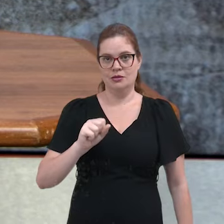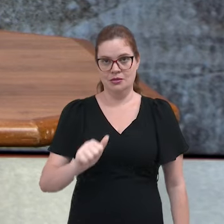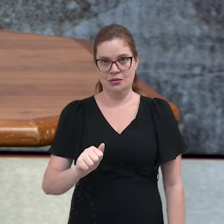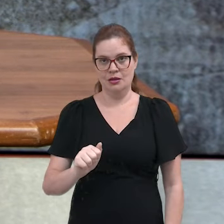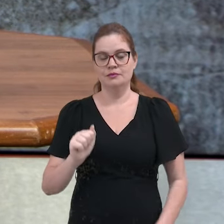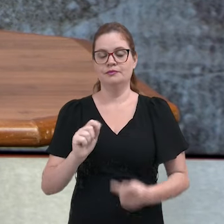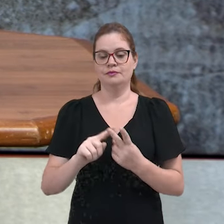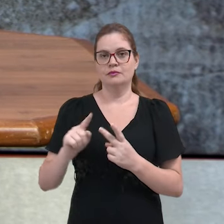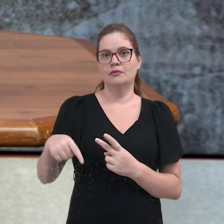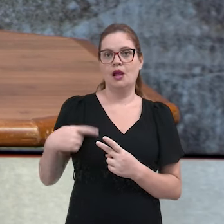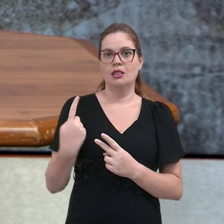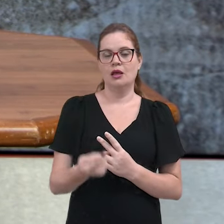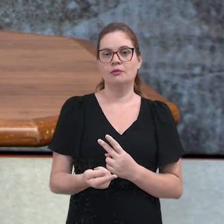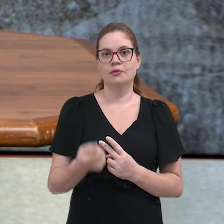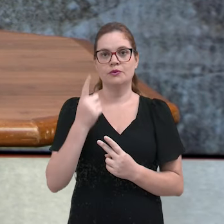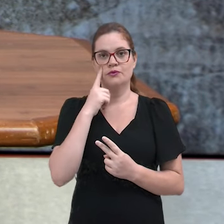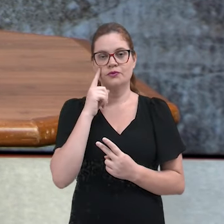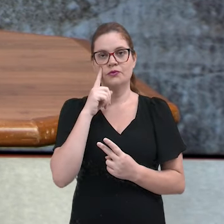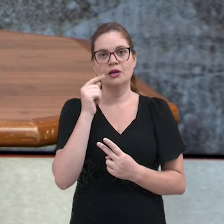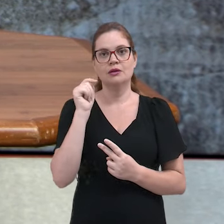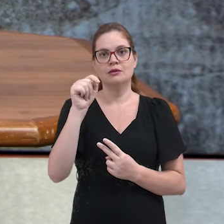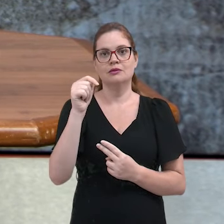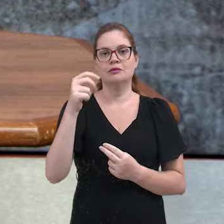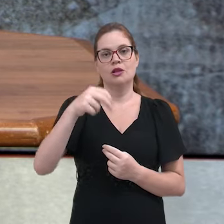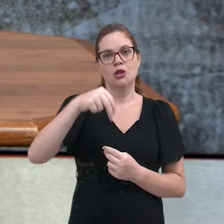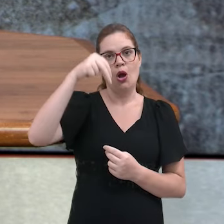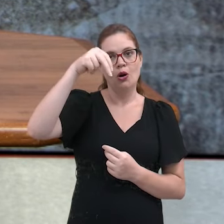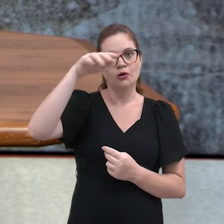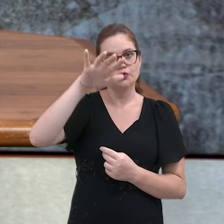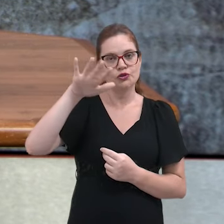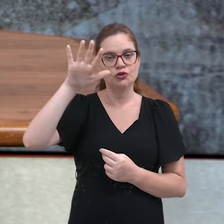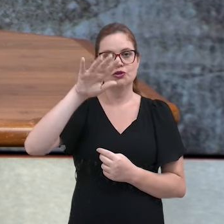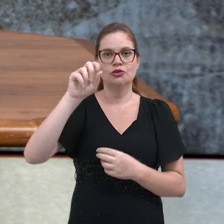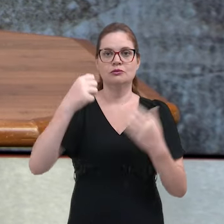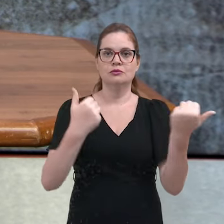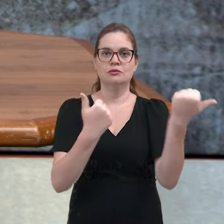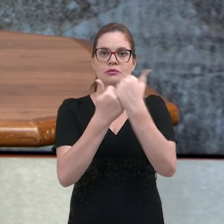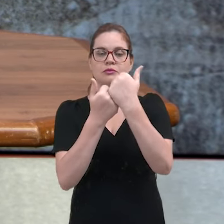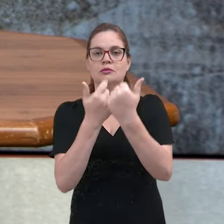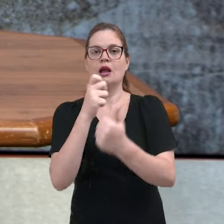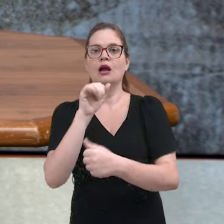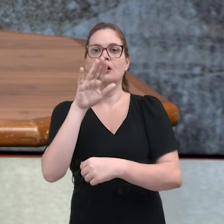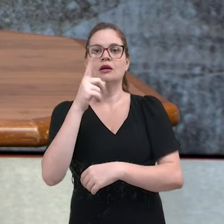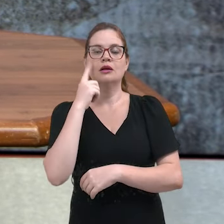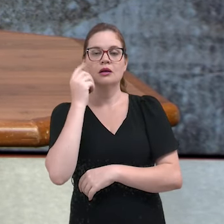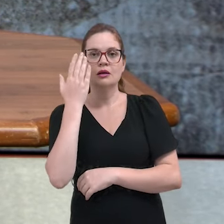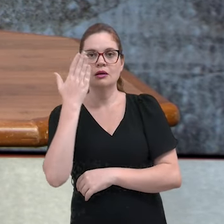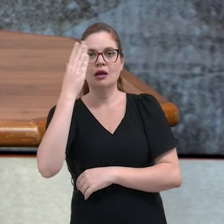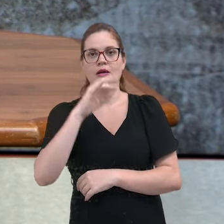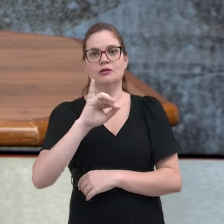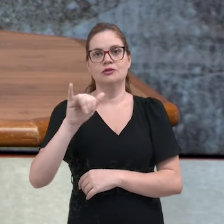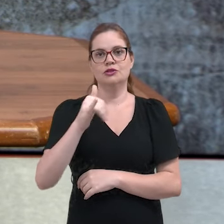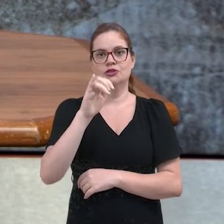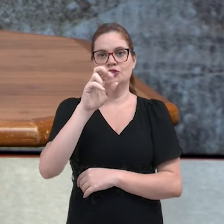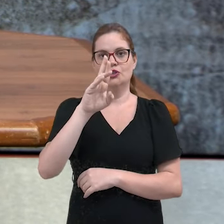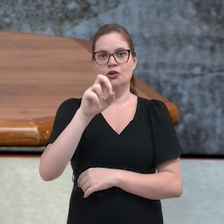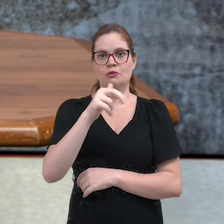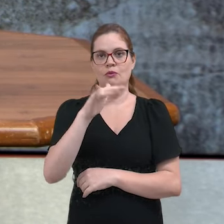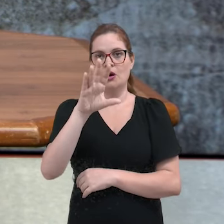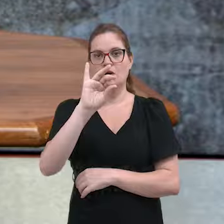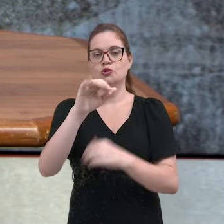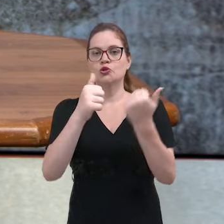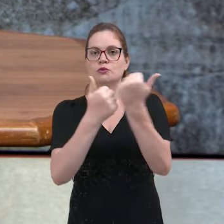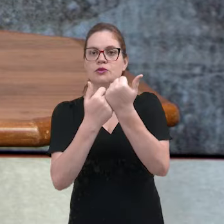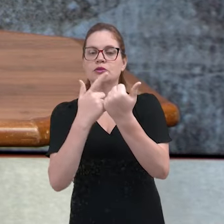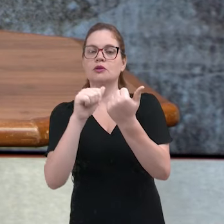né? Depois, em seguida, nós já vimos aqui para a sucessão, quem foi o sucessor aqui de Jeroboão lá no